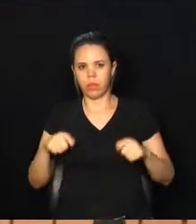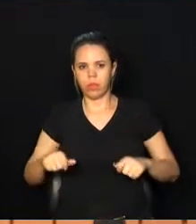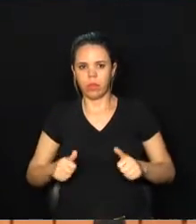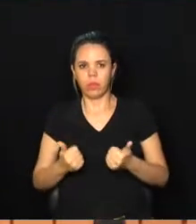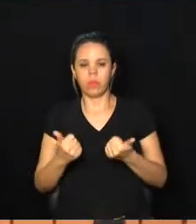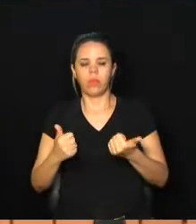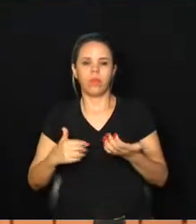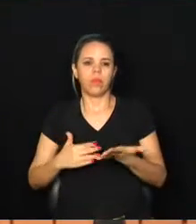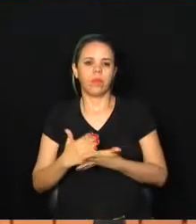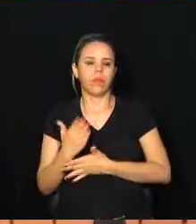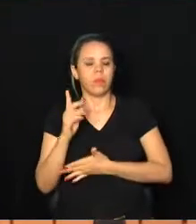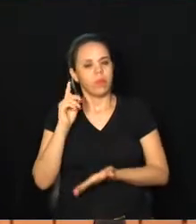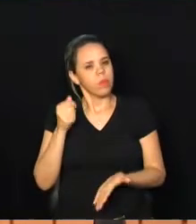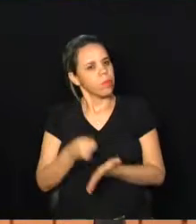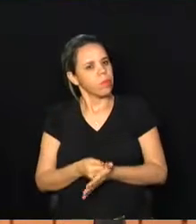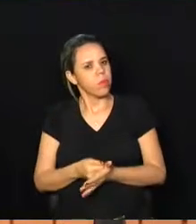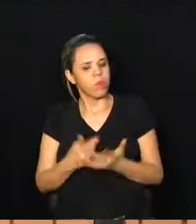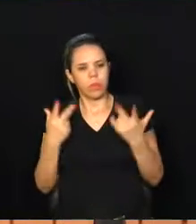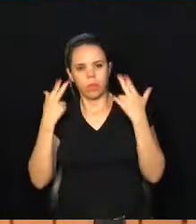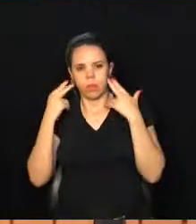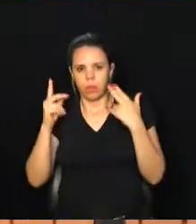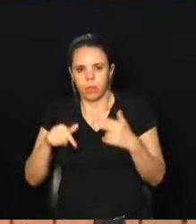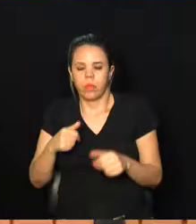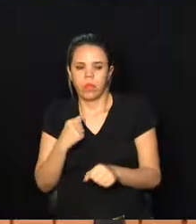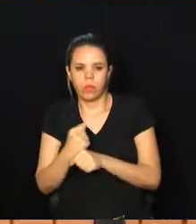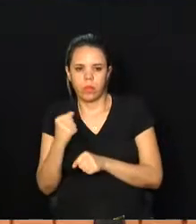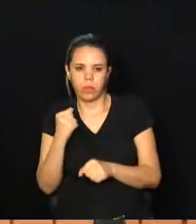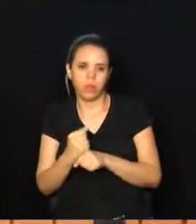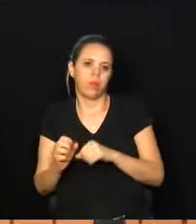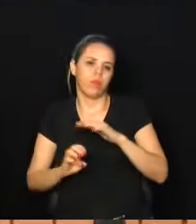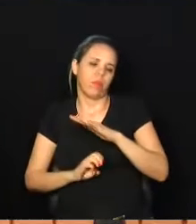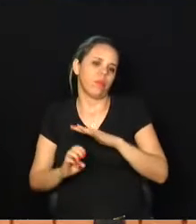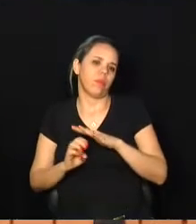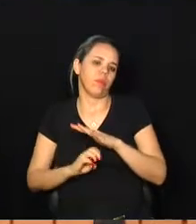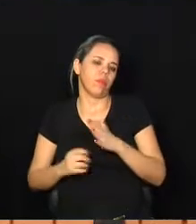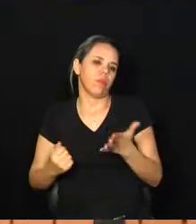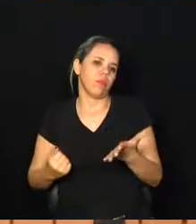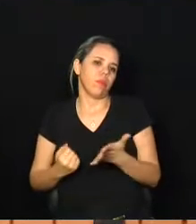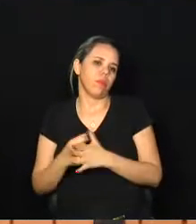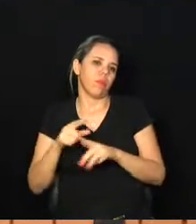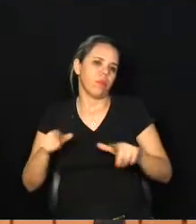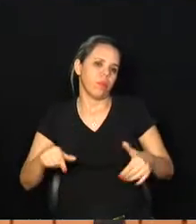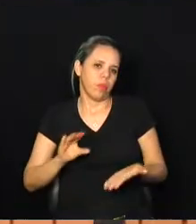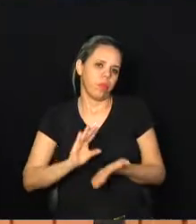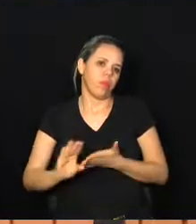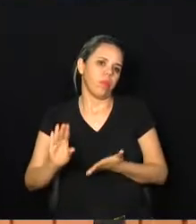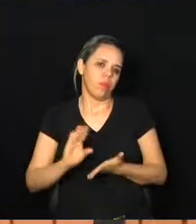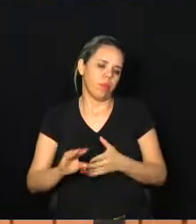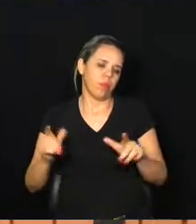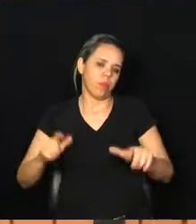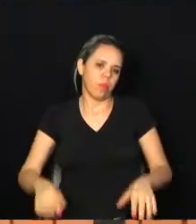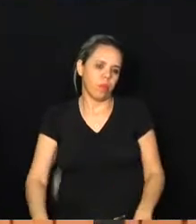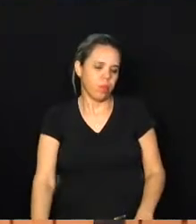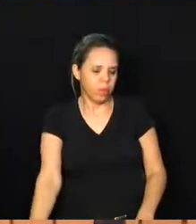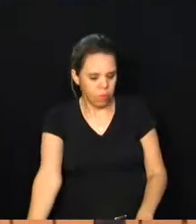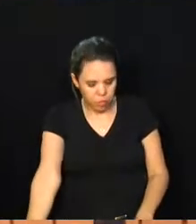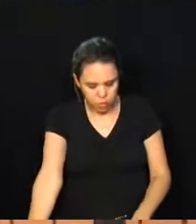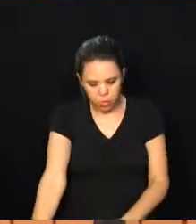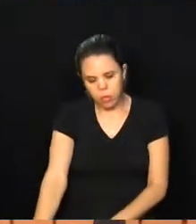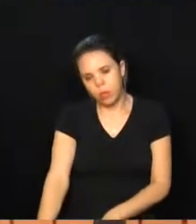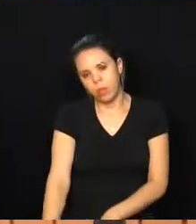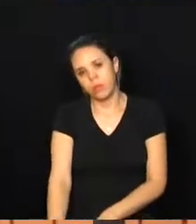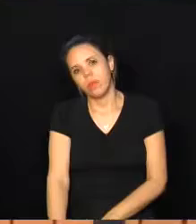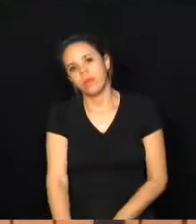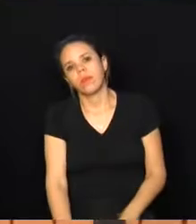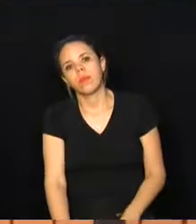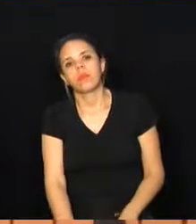positivo, e a decisão normalmente é da construtora, de comprar e investir naquele local, ou às vezes